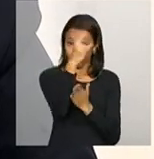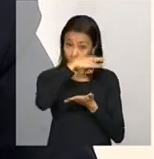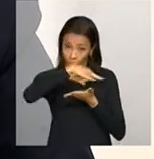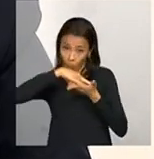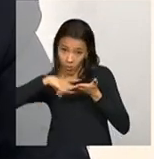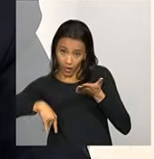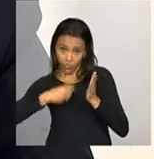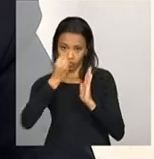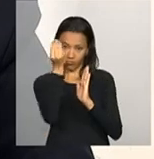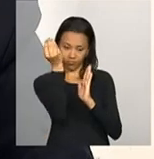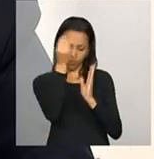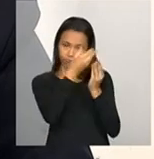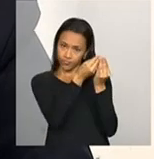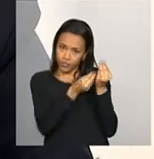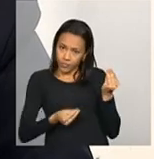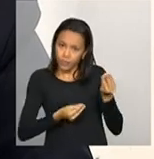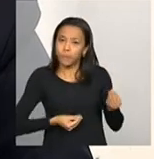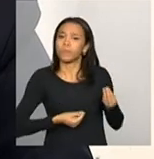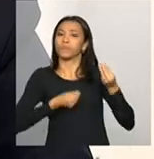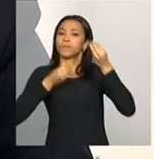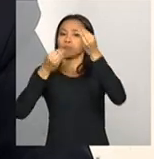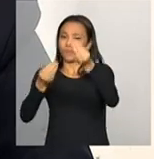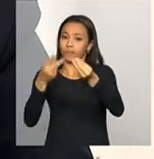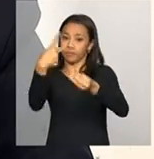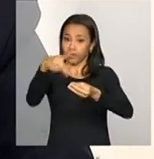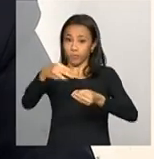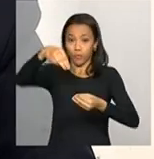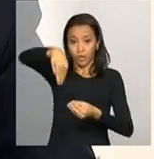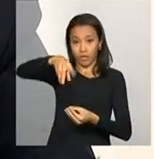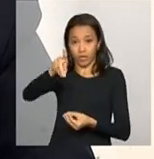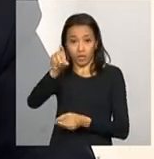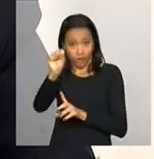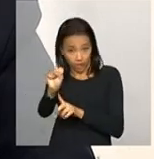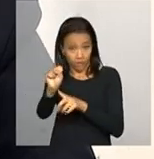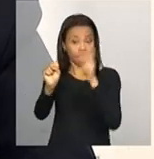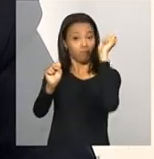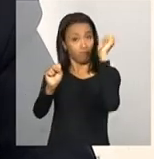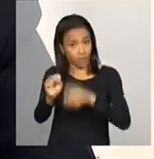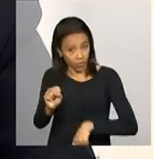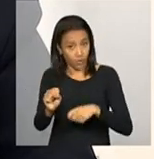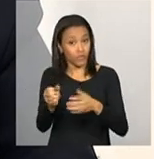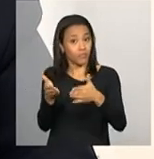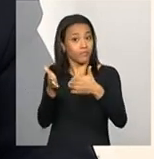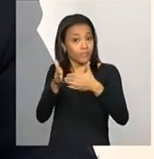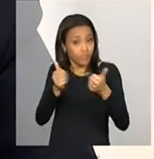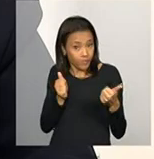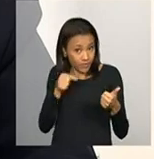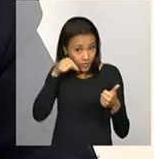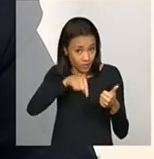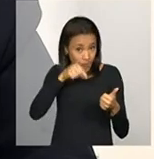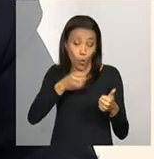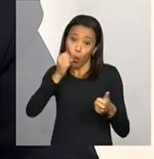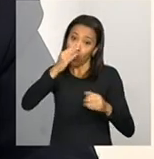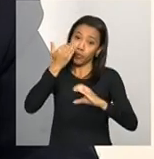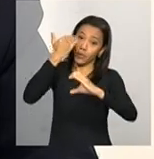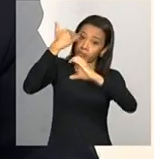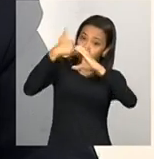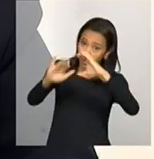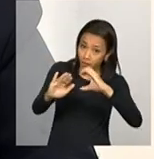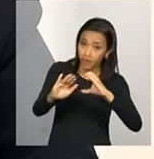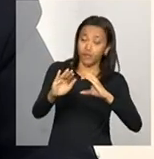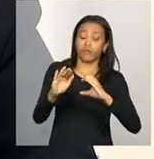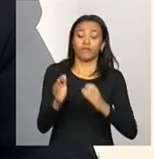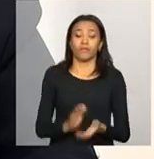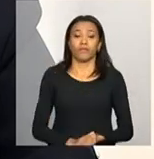para o nosso departamento de benefícios assistenciais. Ele pode mandar esse ofício por e-mail no BPC